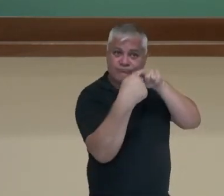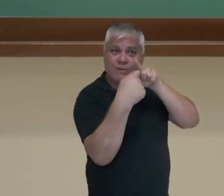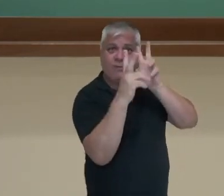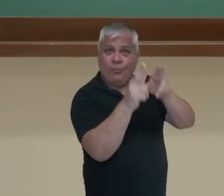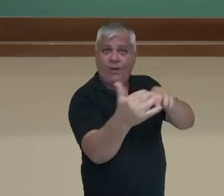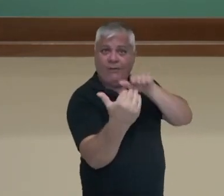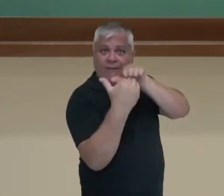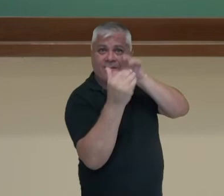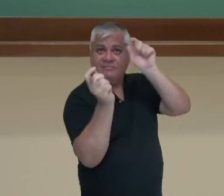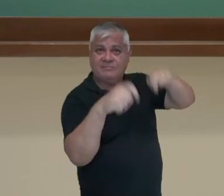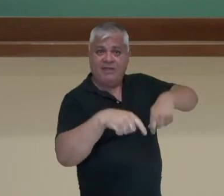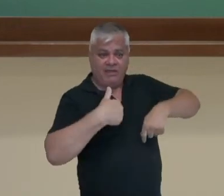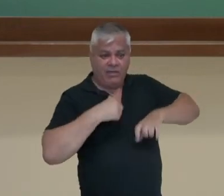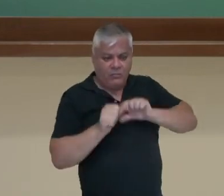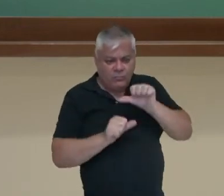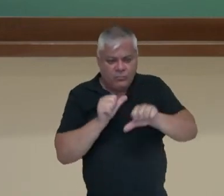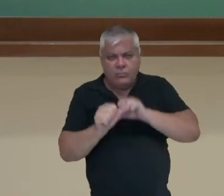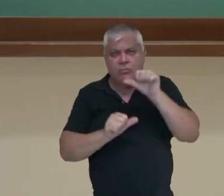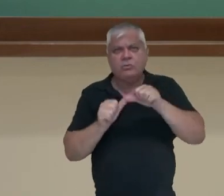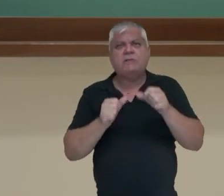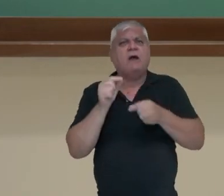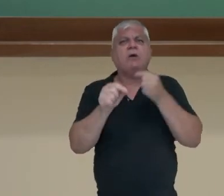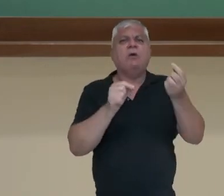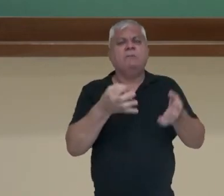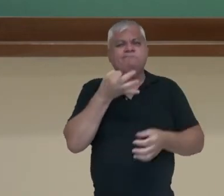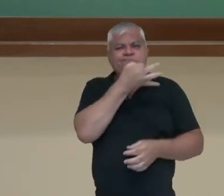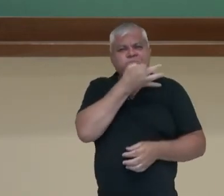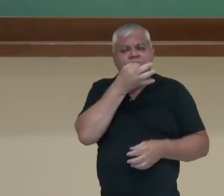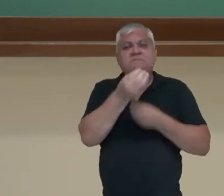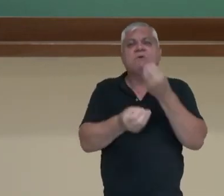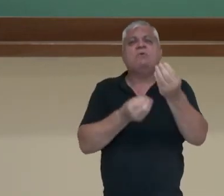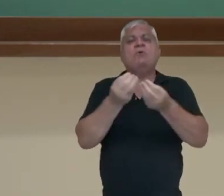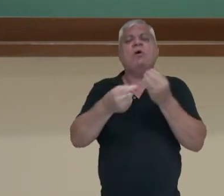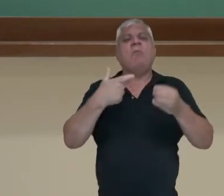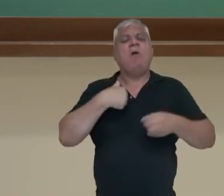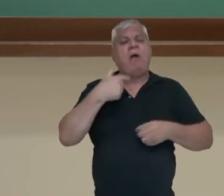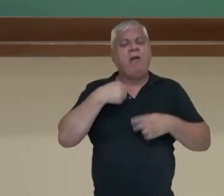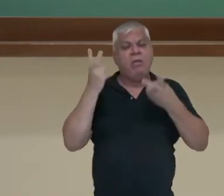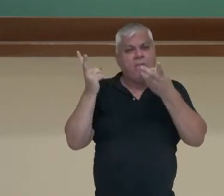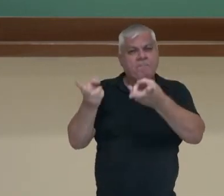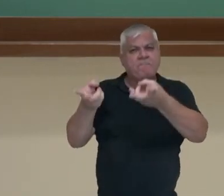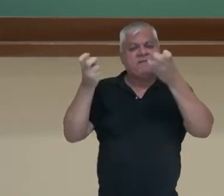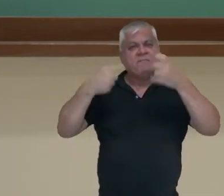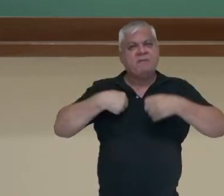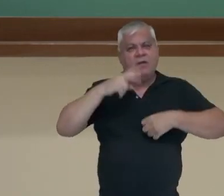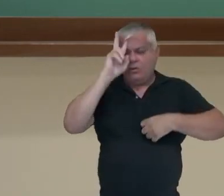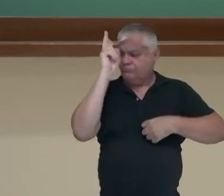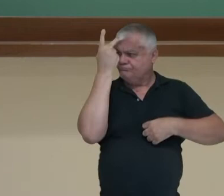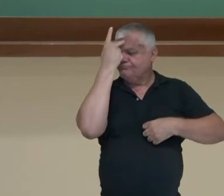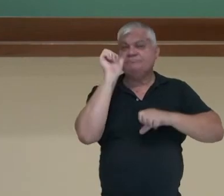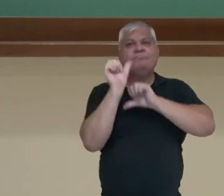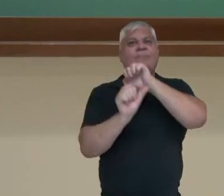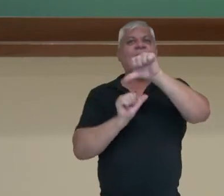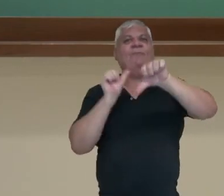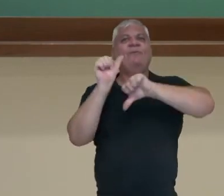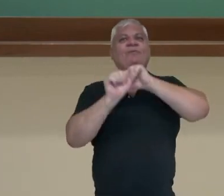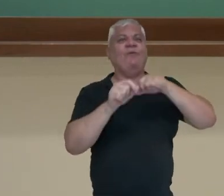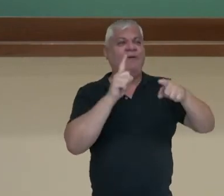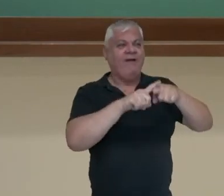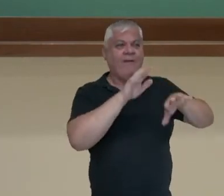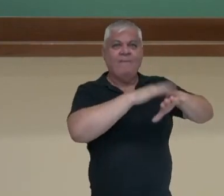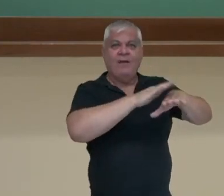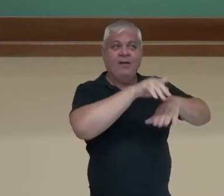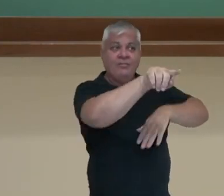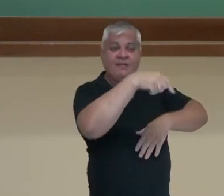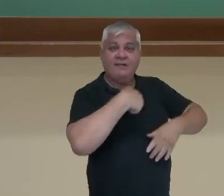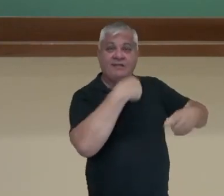mim? O que eu posso melhorar na minha argumentação? O que eu tinha visto antes, né? O que eu vi agora, o que é